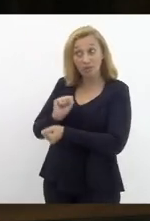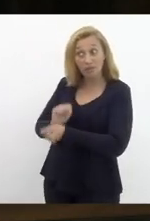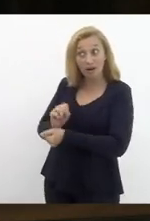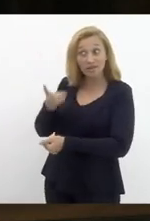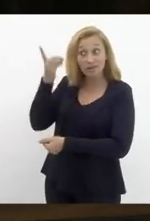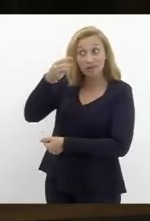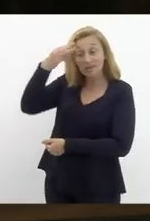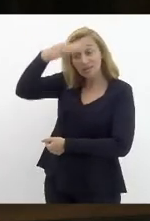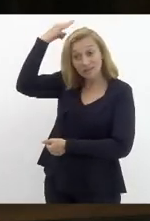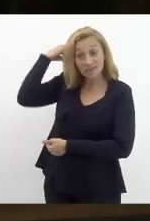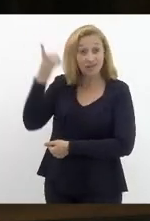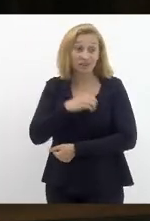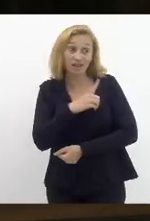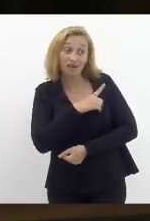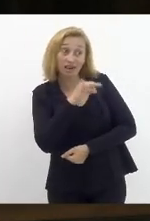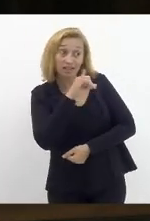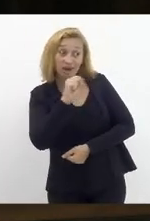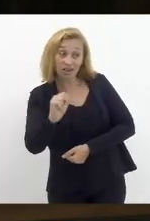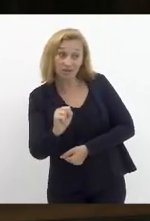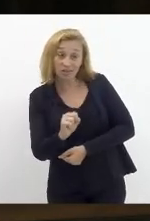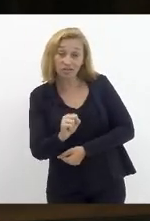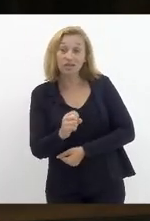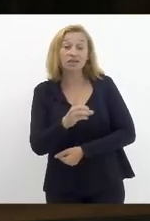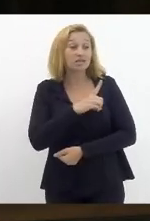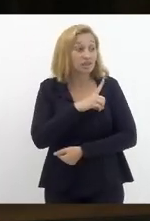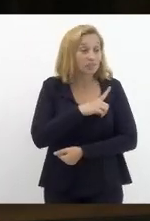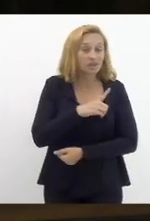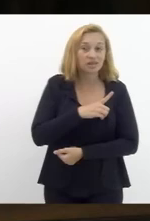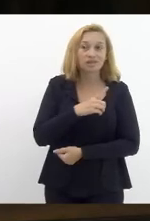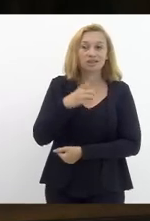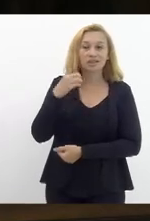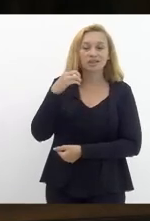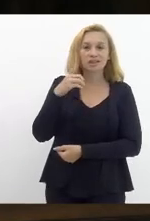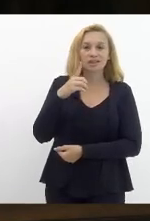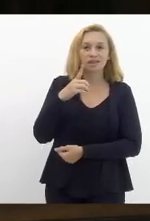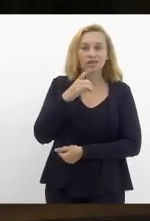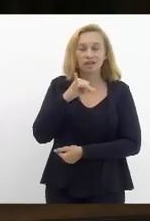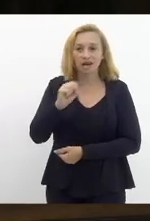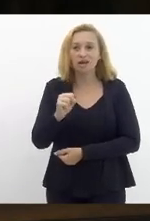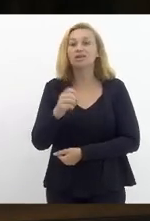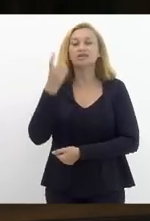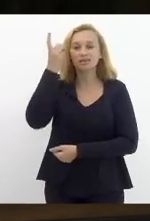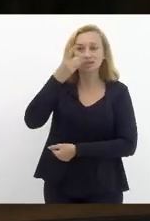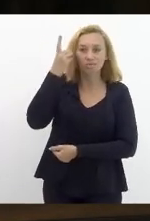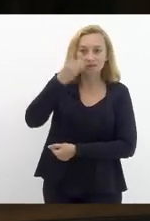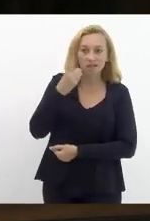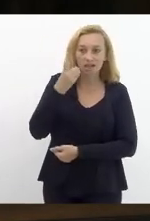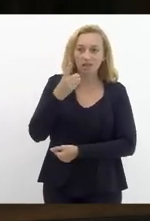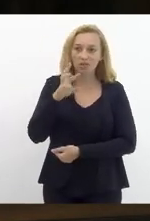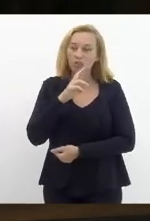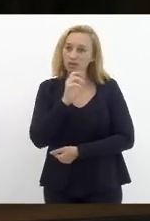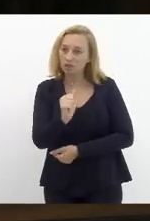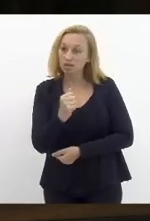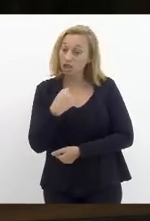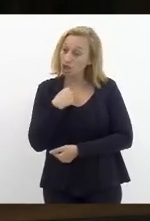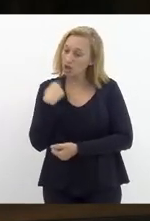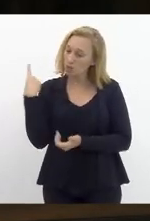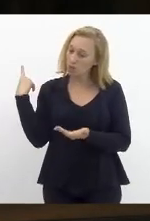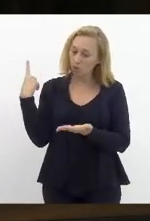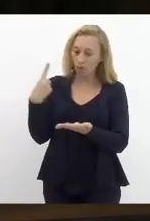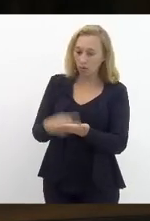Márcio Pacheco, delegado Carlos Augusto, deputado Rodrigo, eu, esperamos que Vossa Excelência firme aqui